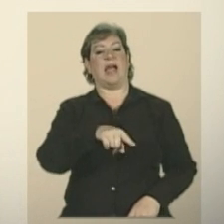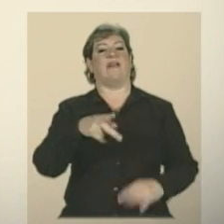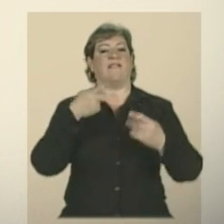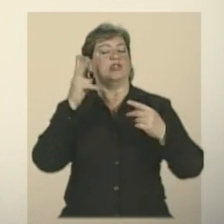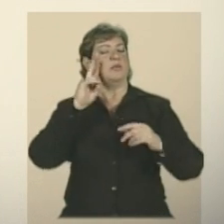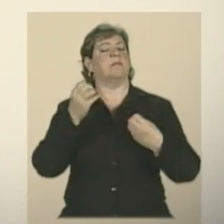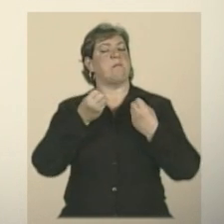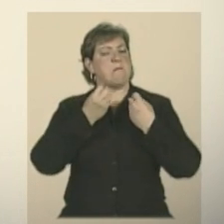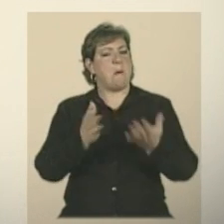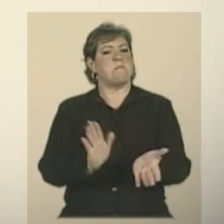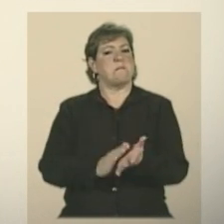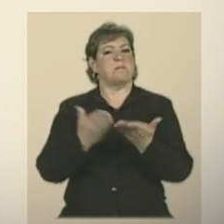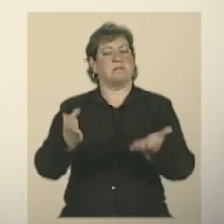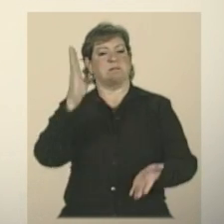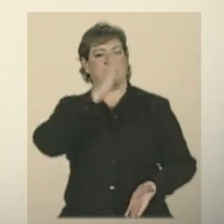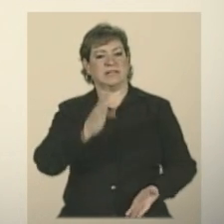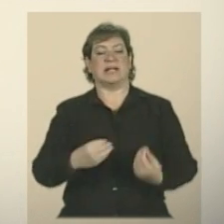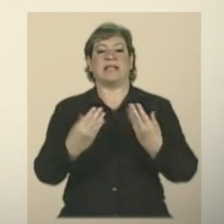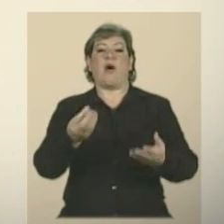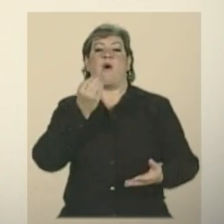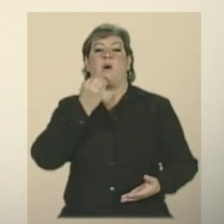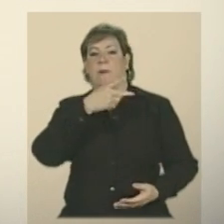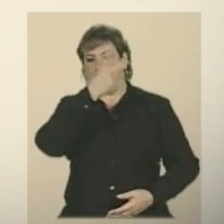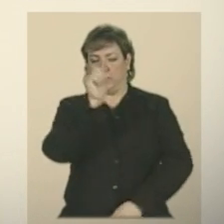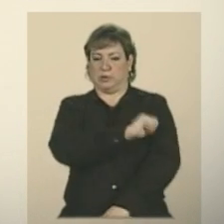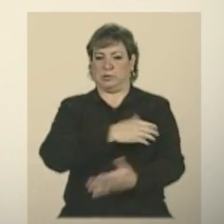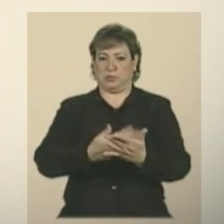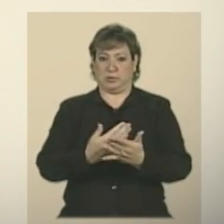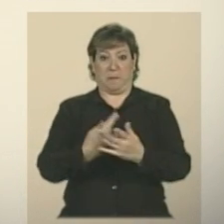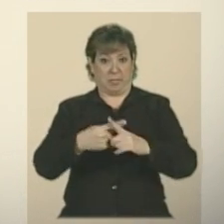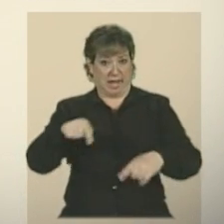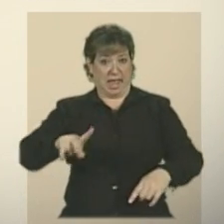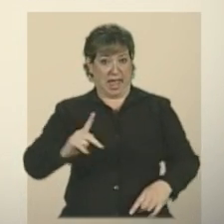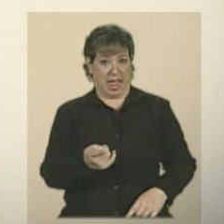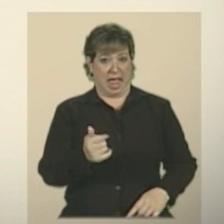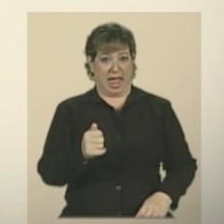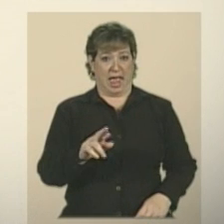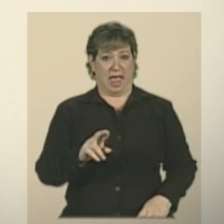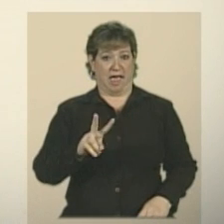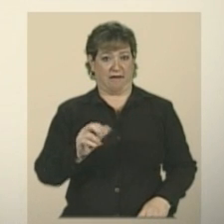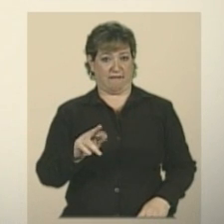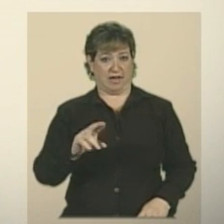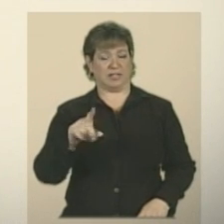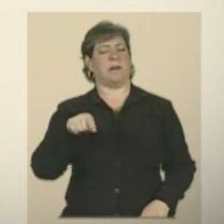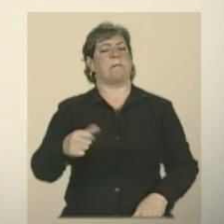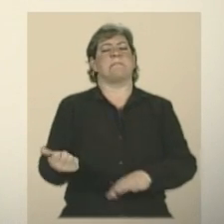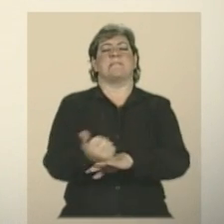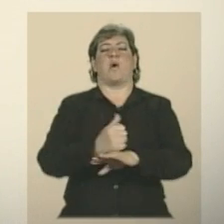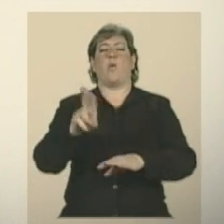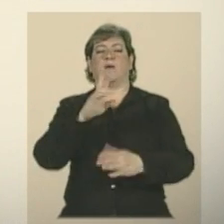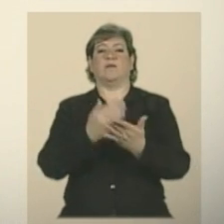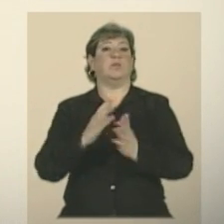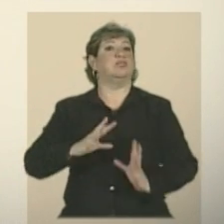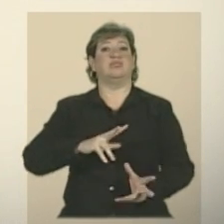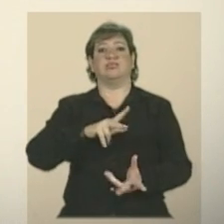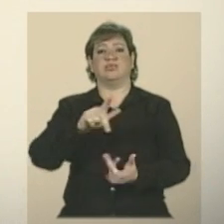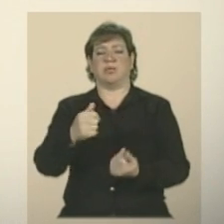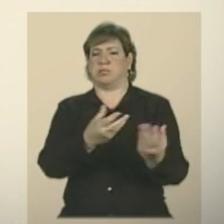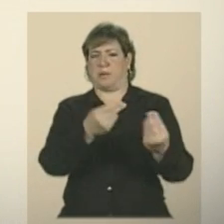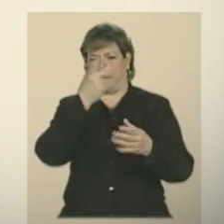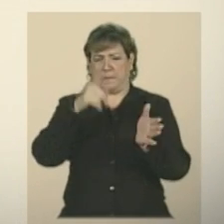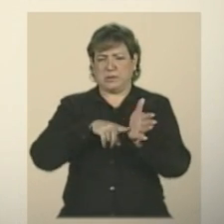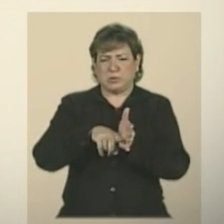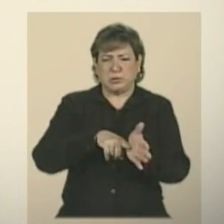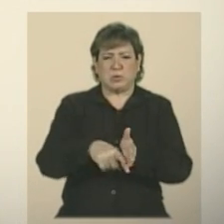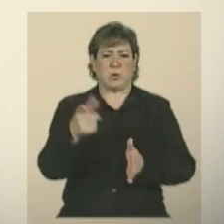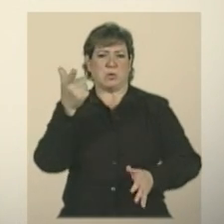seus estudantes. Harvard, Luciano, é uma das melhores universidades do mundo, onde estudaram dezenas de pesquisadores